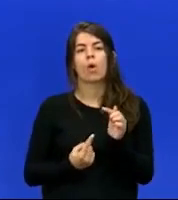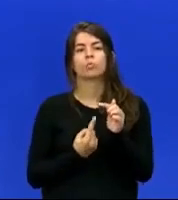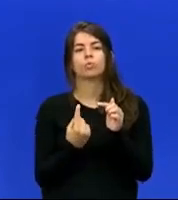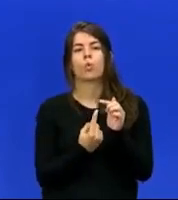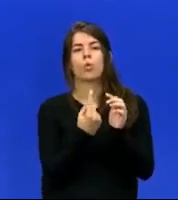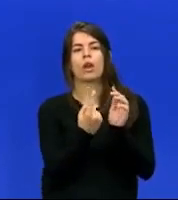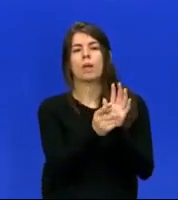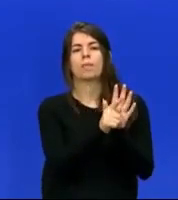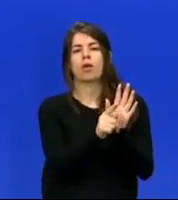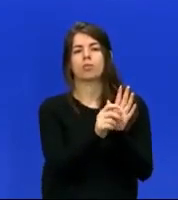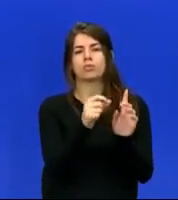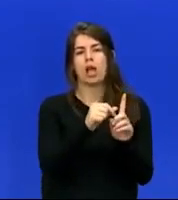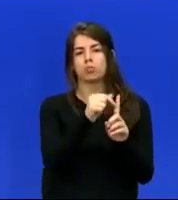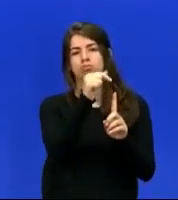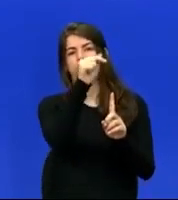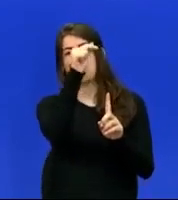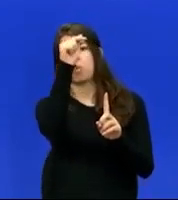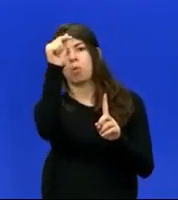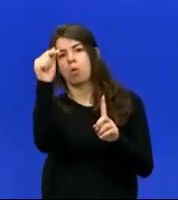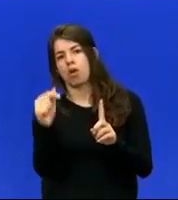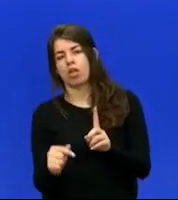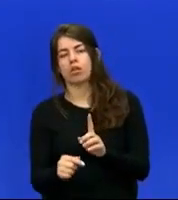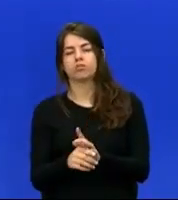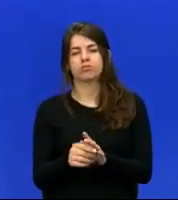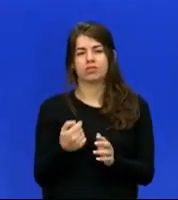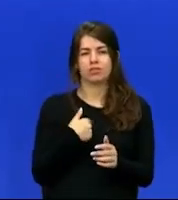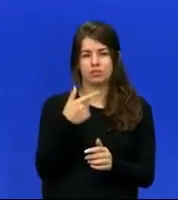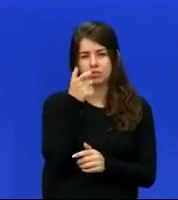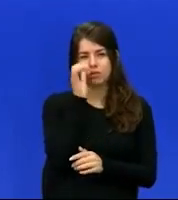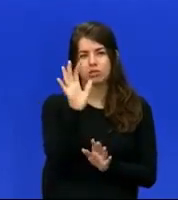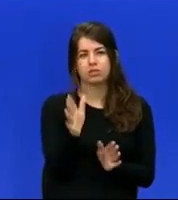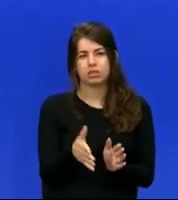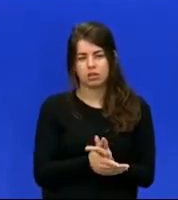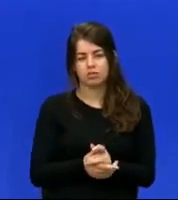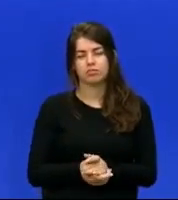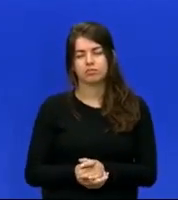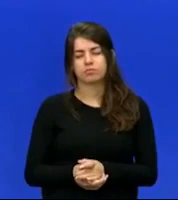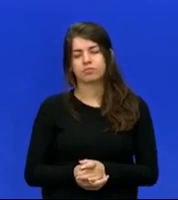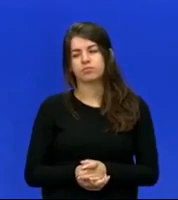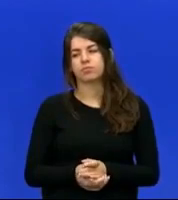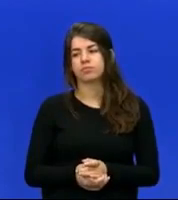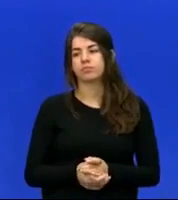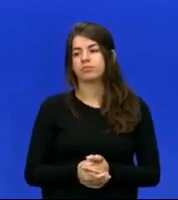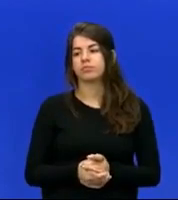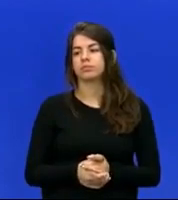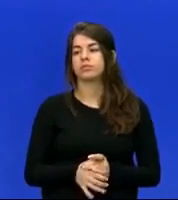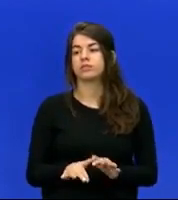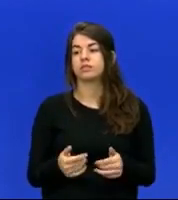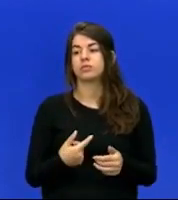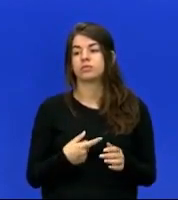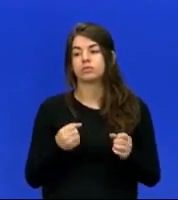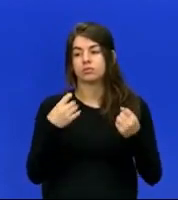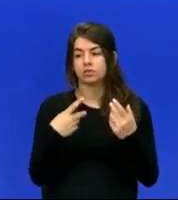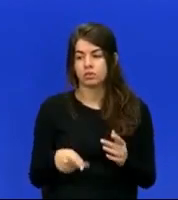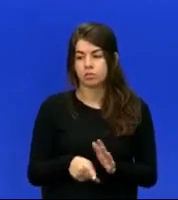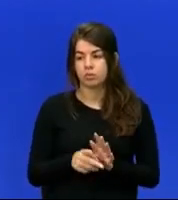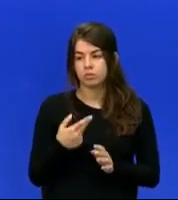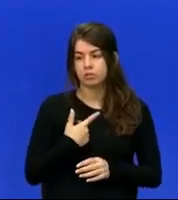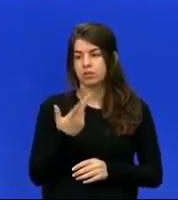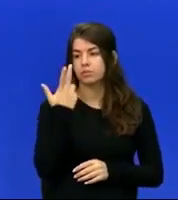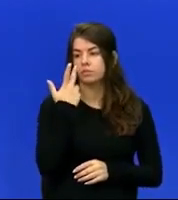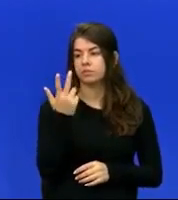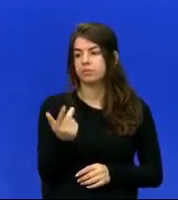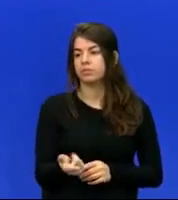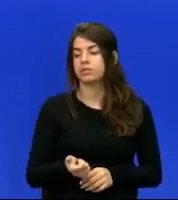da curva, né? Também você, no caso, você também trabalhou. Né? Então, o conceito da normal